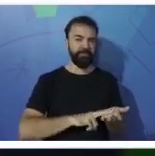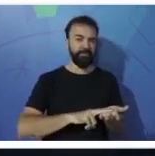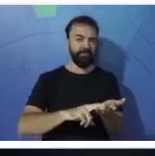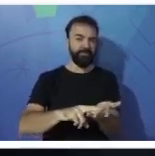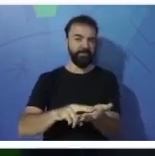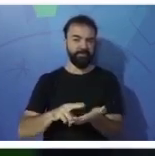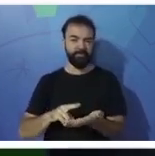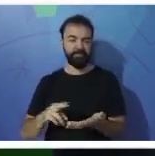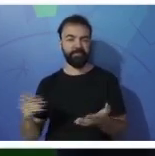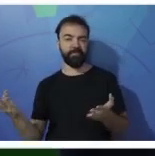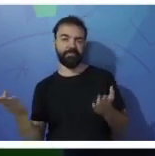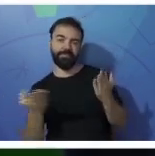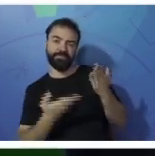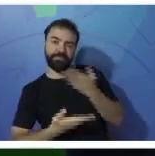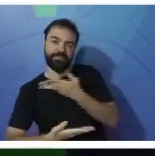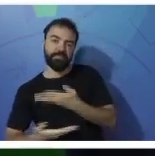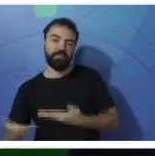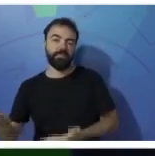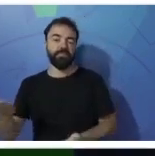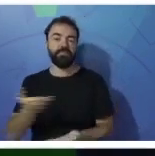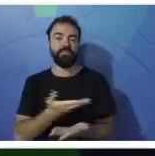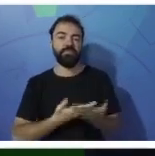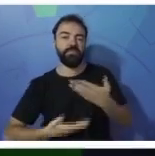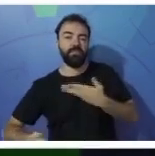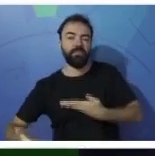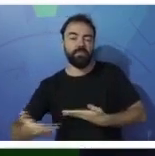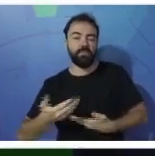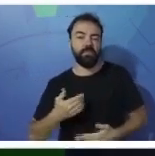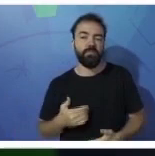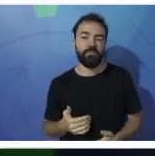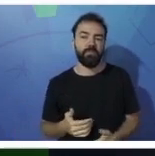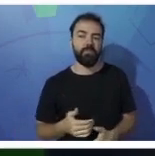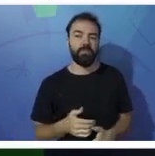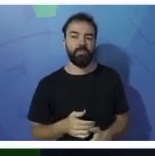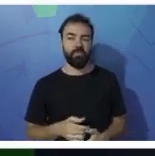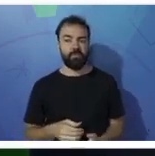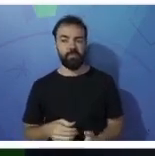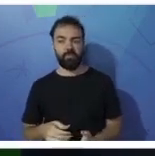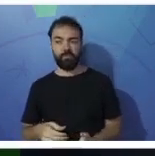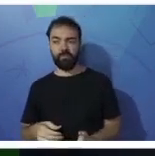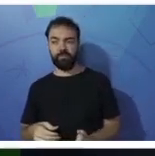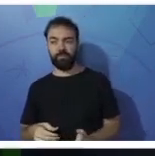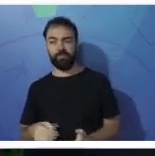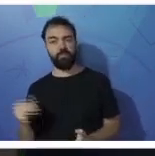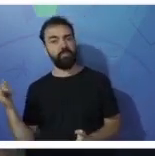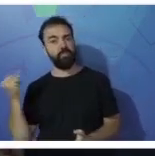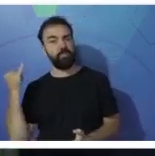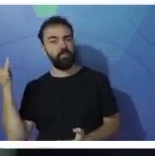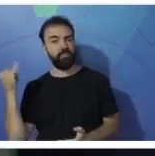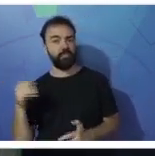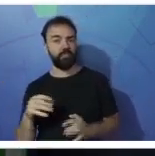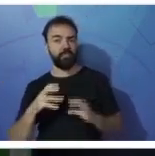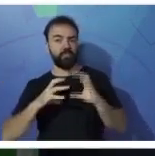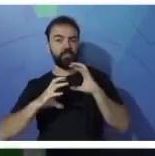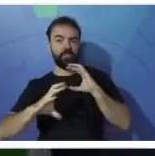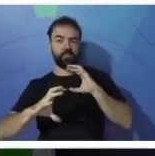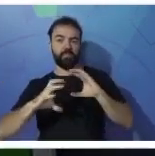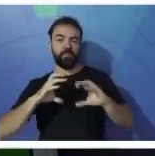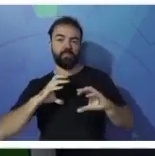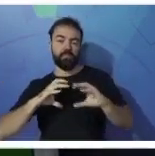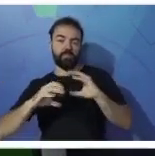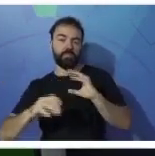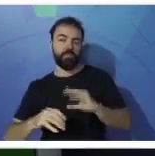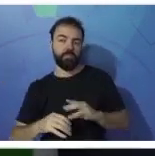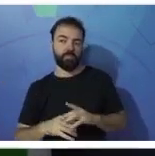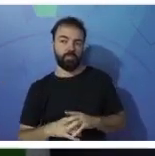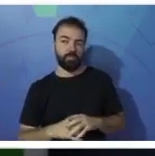uma espécie de conversa entre pessoas que estão distantes. Então, também é um meio de comunicação, né, crianças?